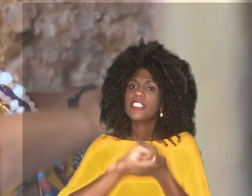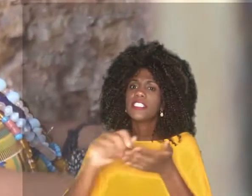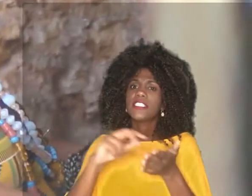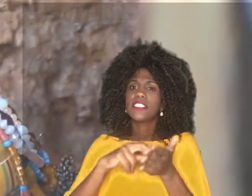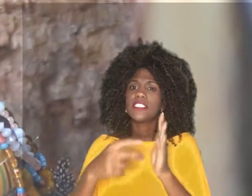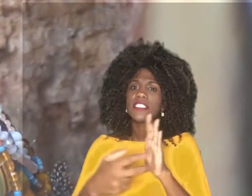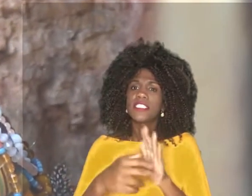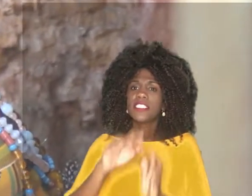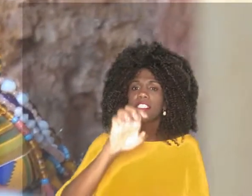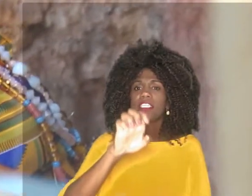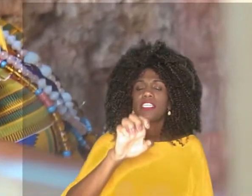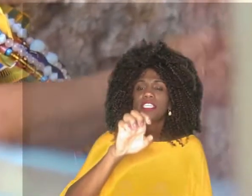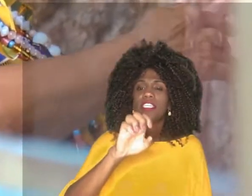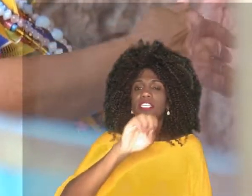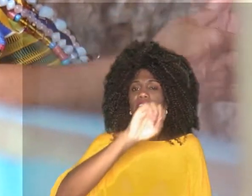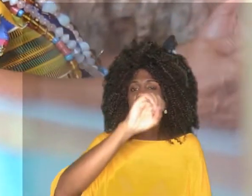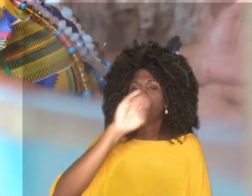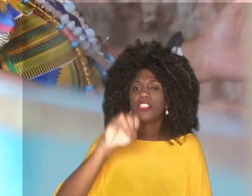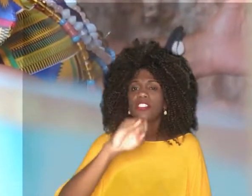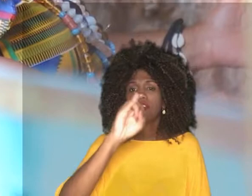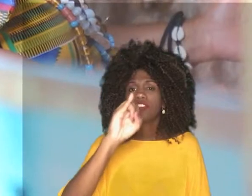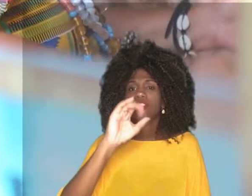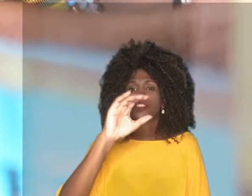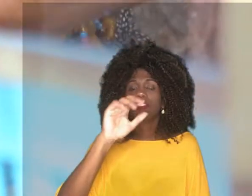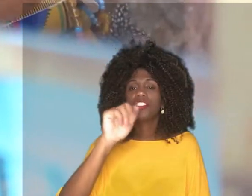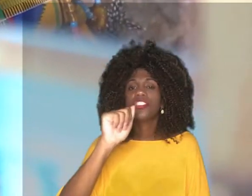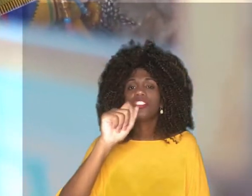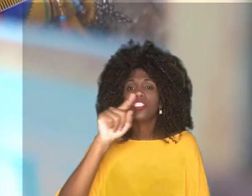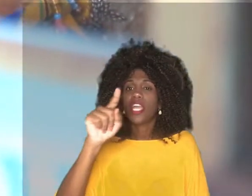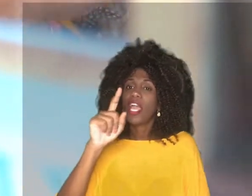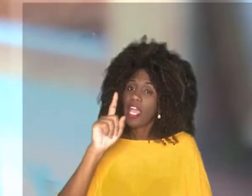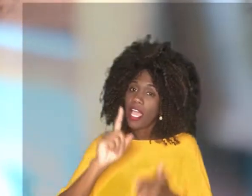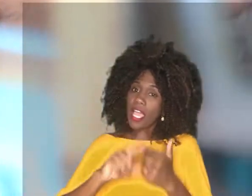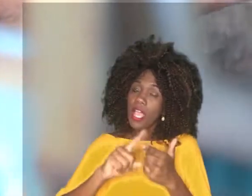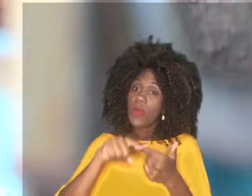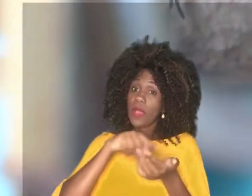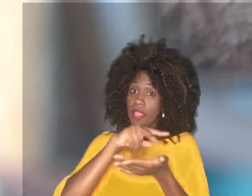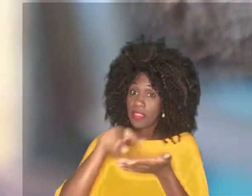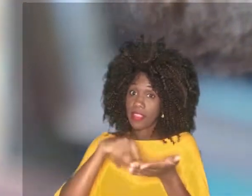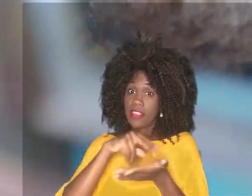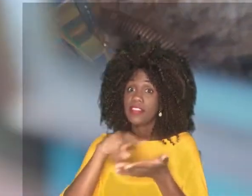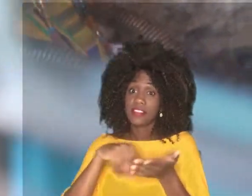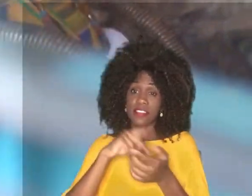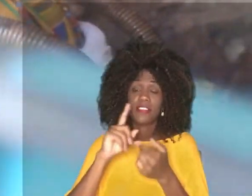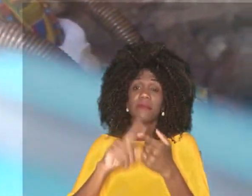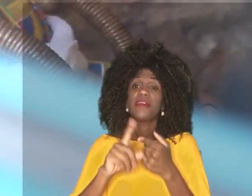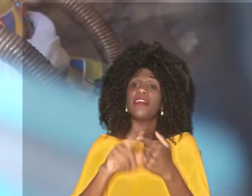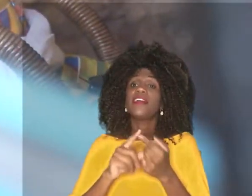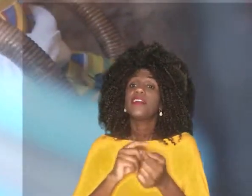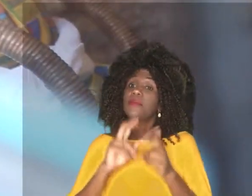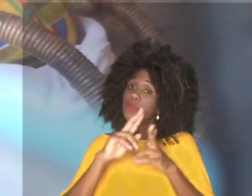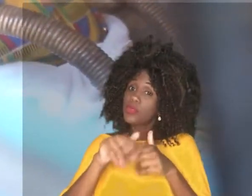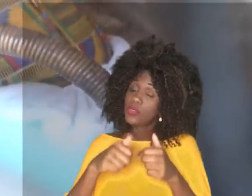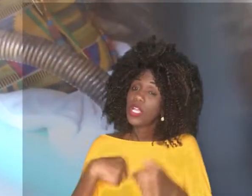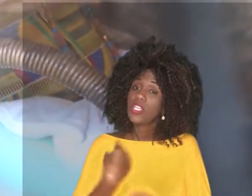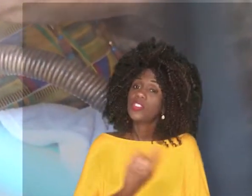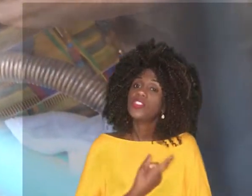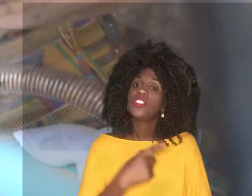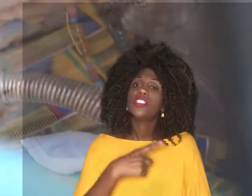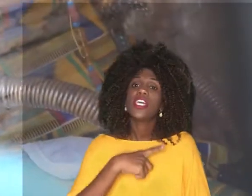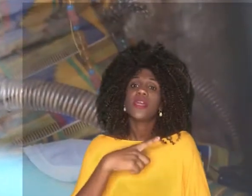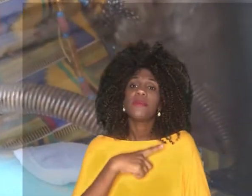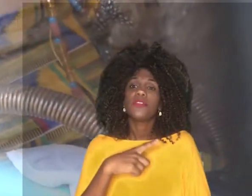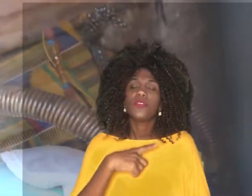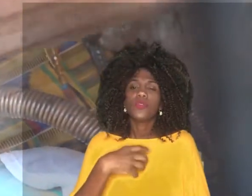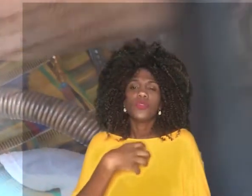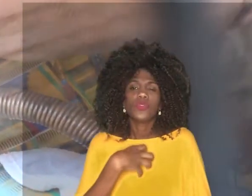chamado ejicá, que tanto é um ritmo como é uma dança. Então, por isso que nós